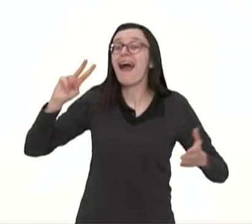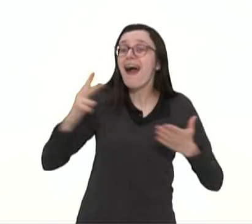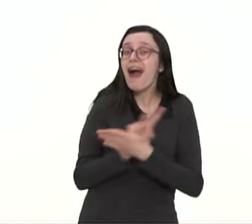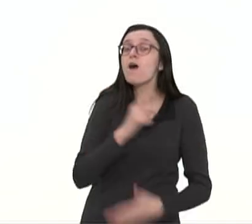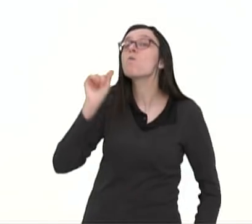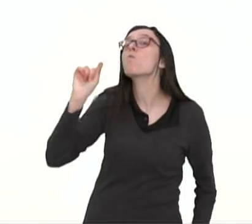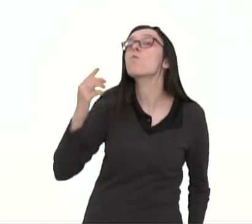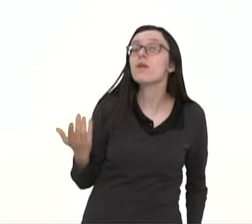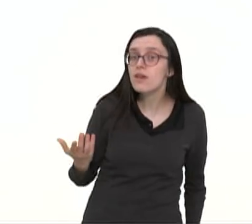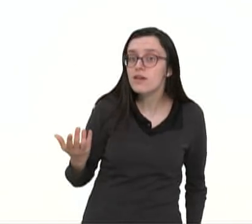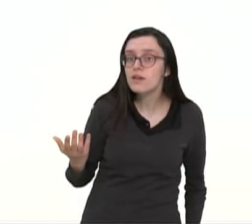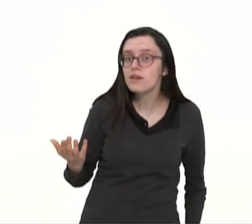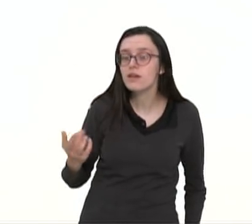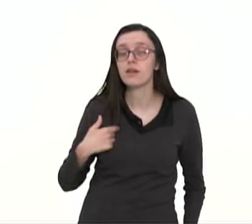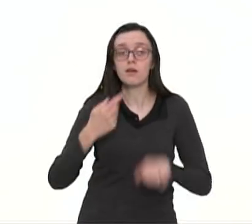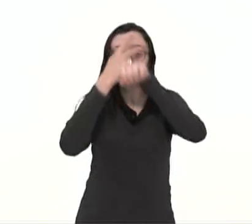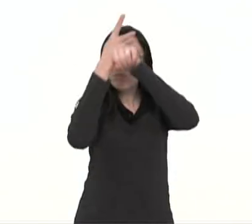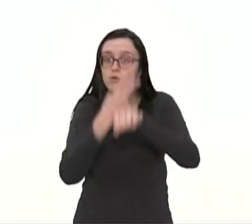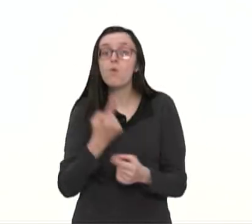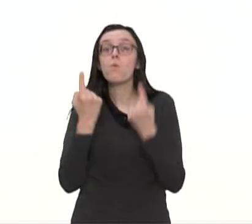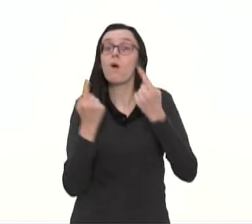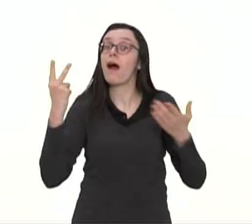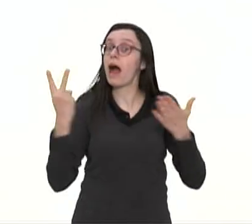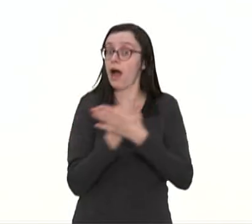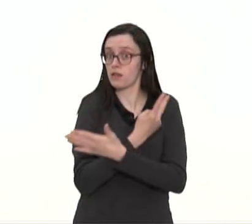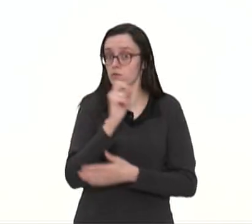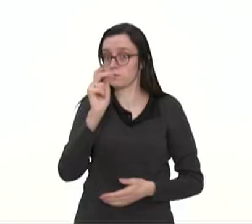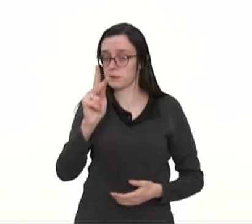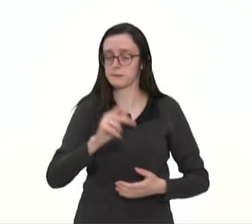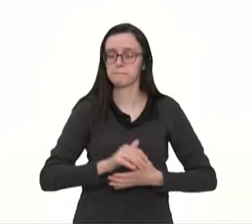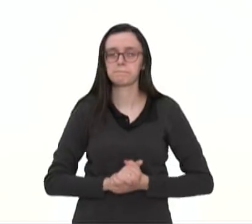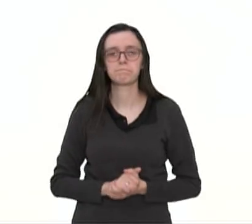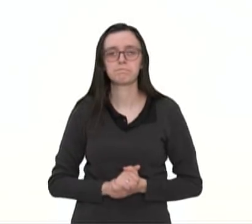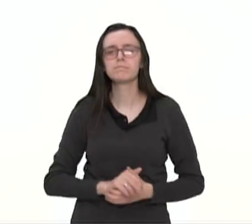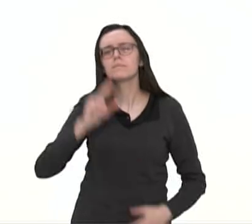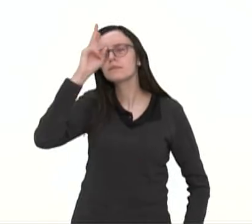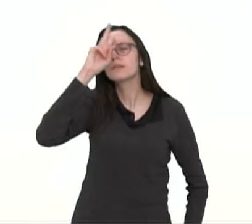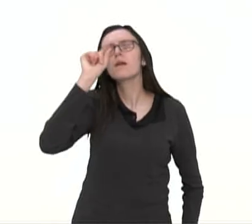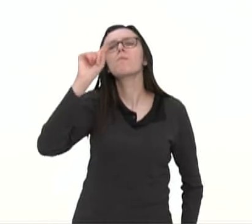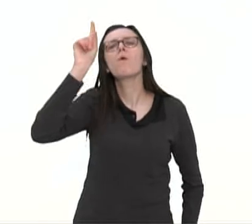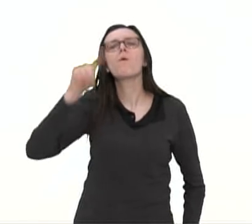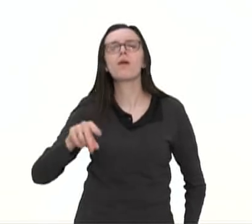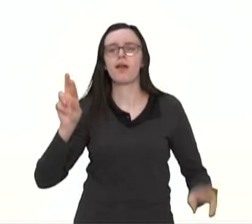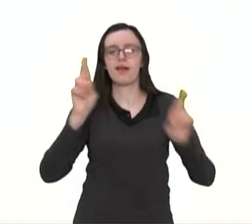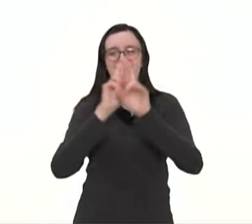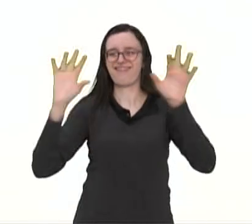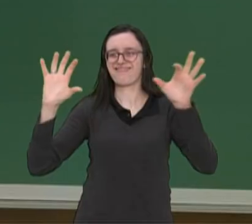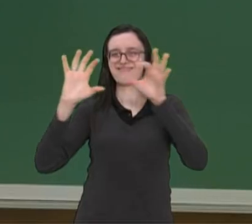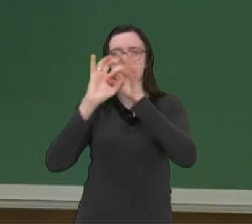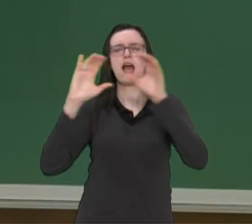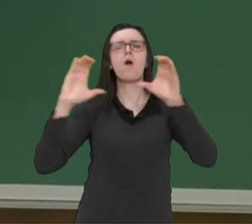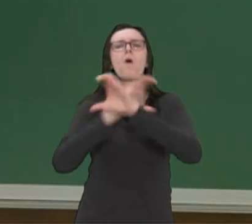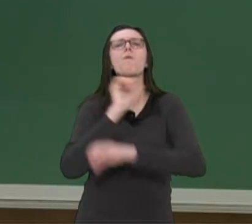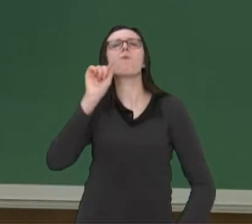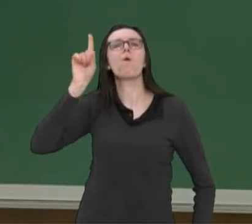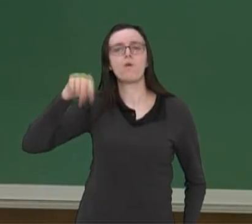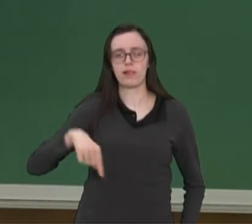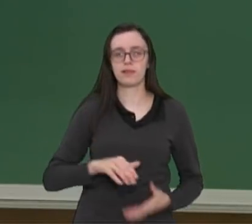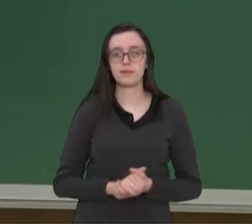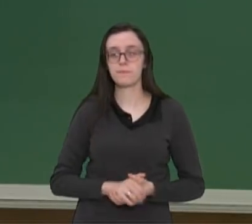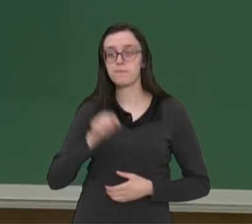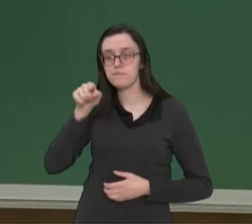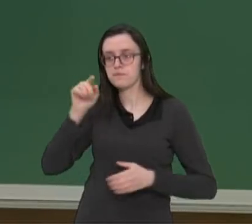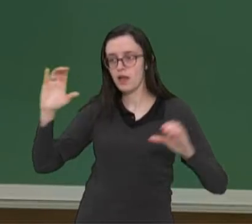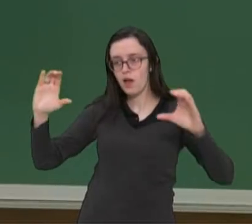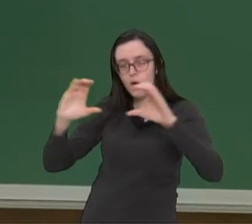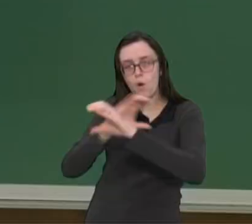afirmar. Então, primeiro, tô procurando a alternativa incorreta, tá? Vamos lembrar lá o que era a ligação completa. A A ligação